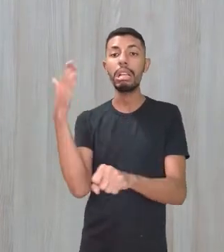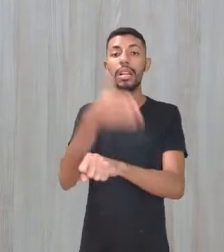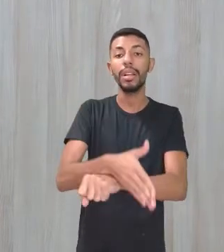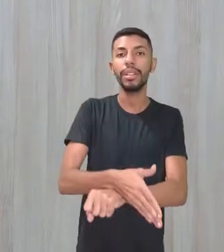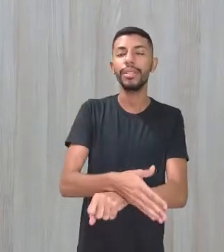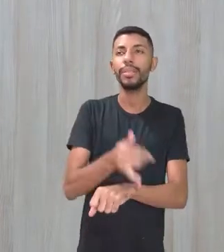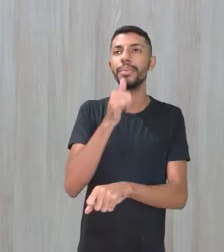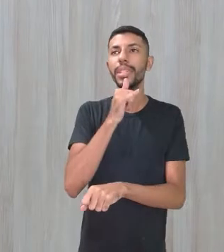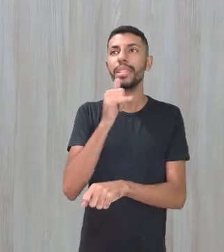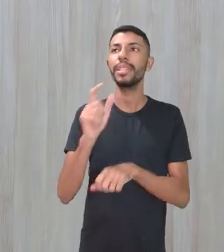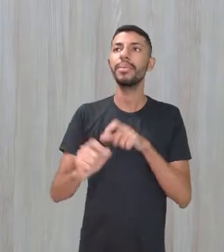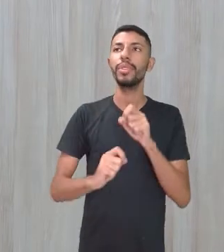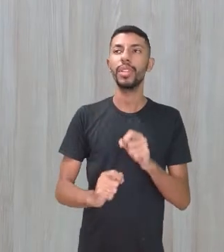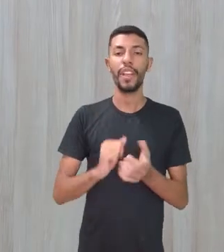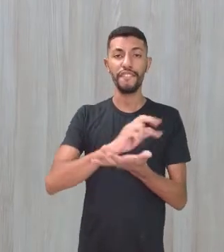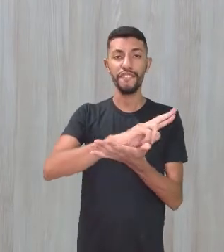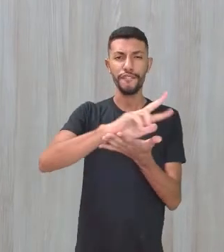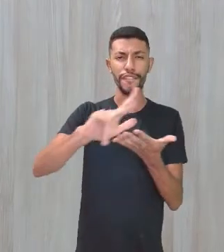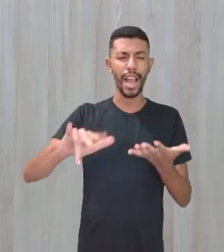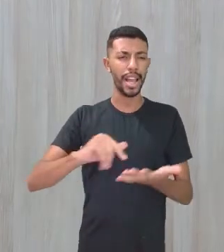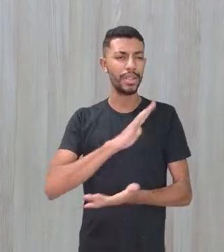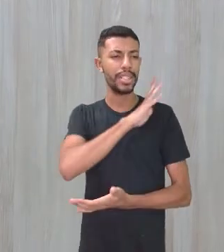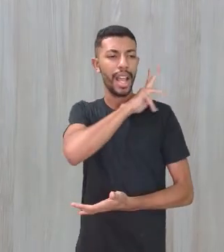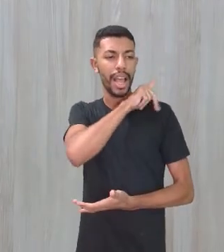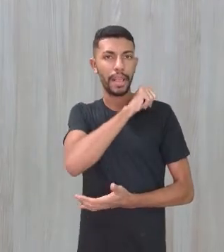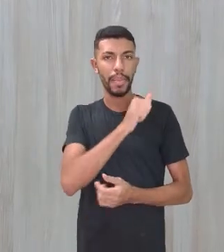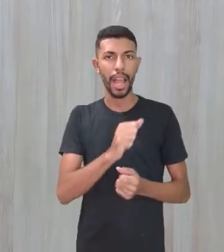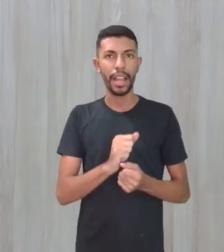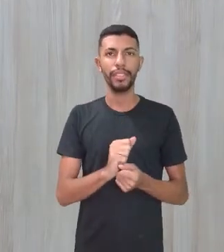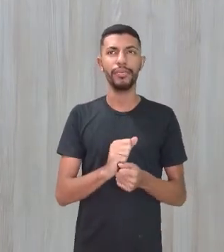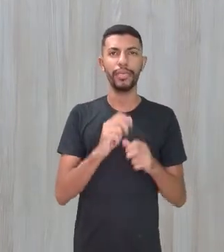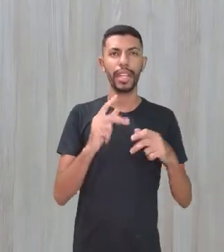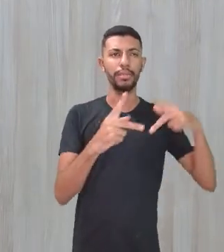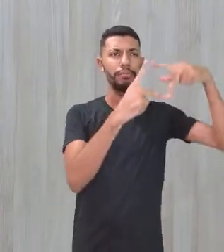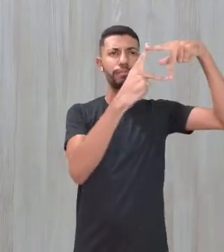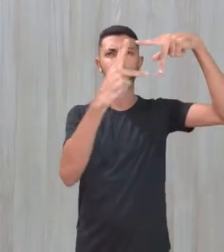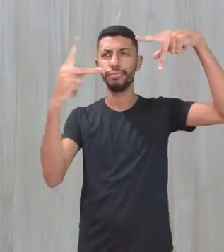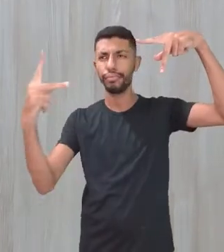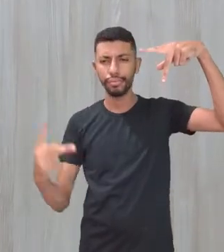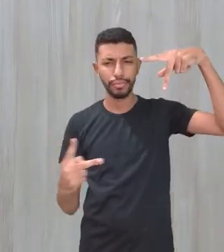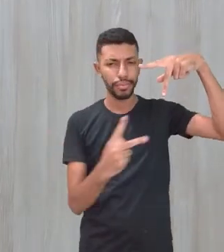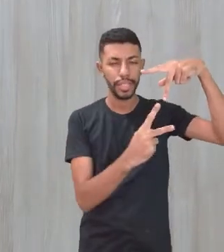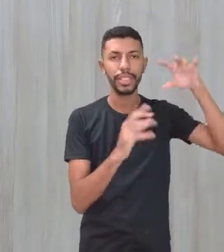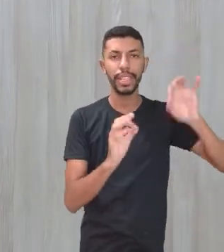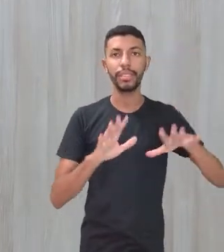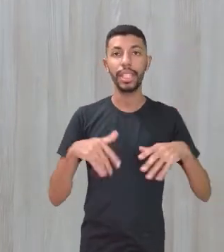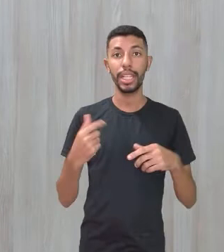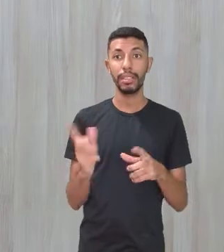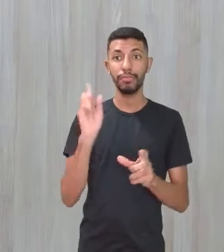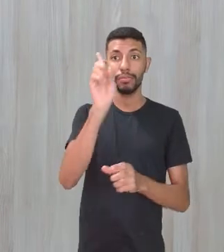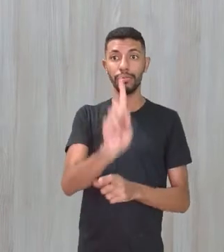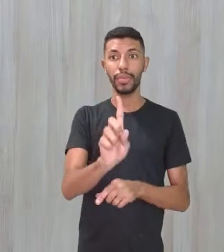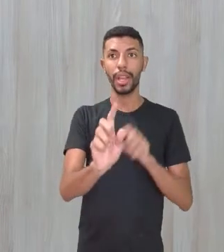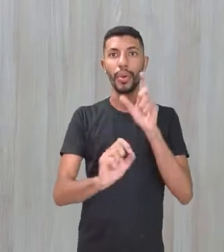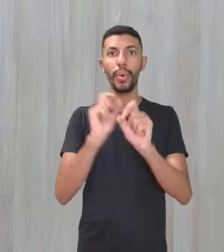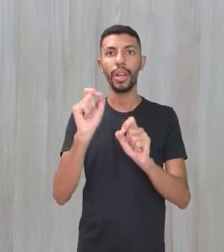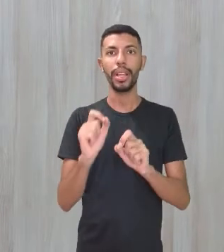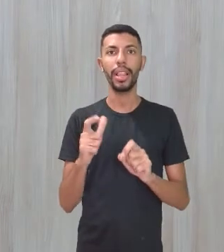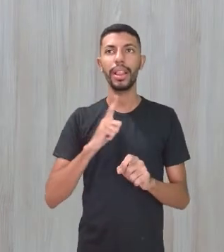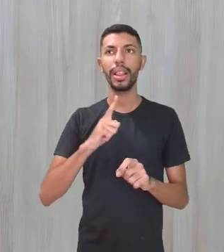exemplo, coloca vários animais e no meio daqueles animais coloca uma